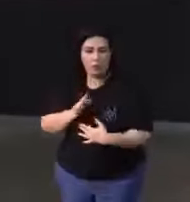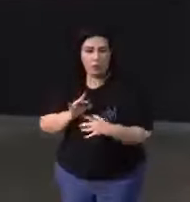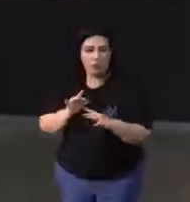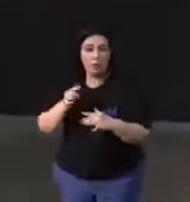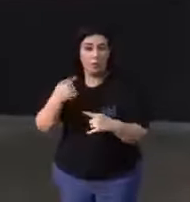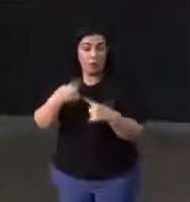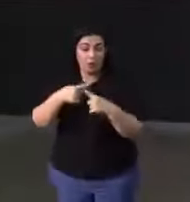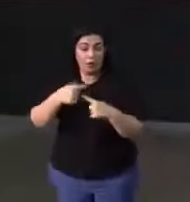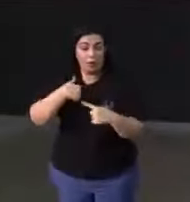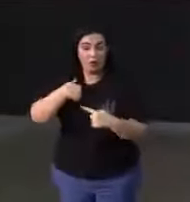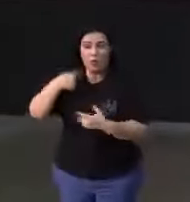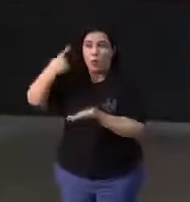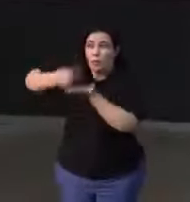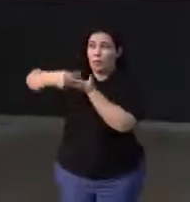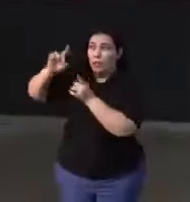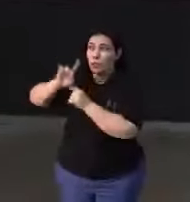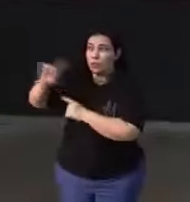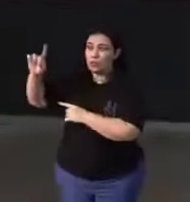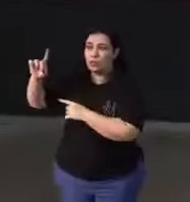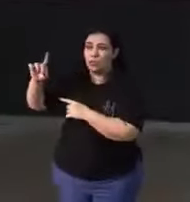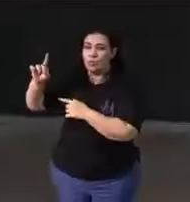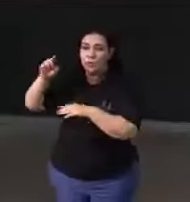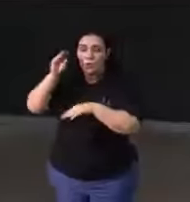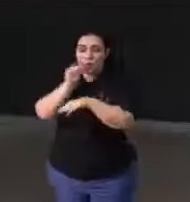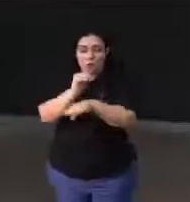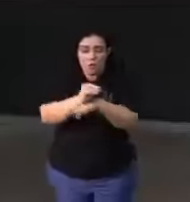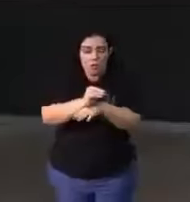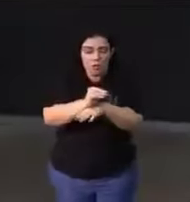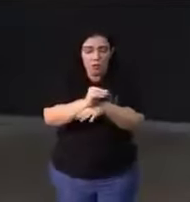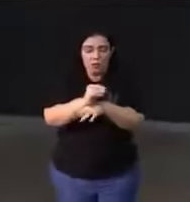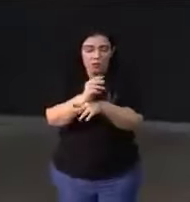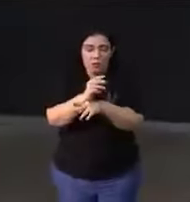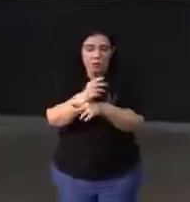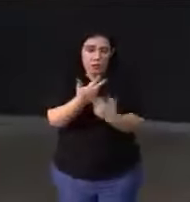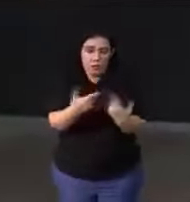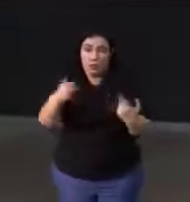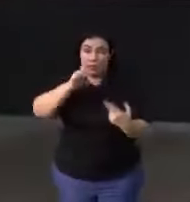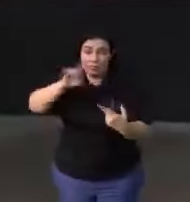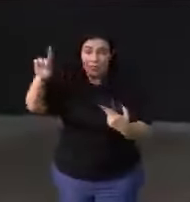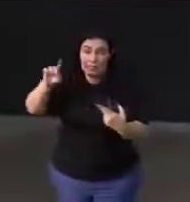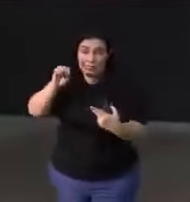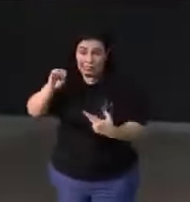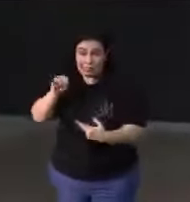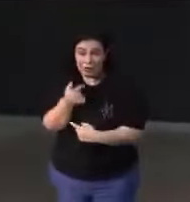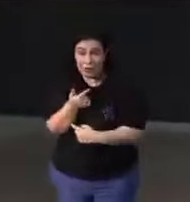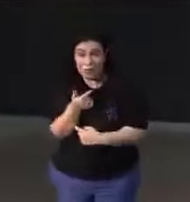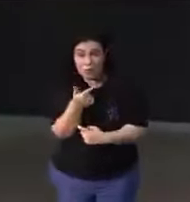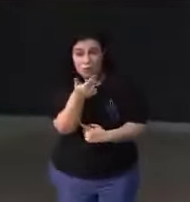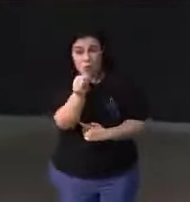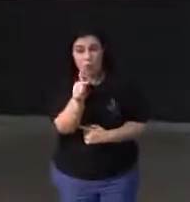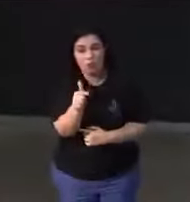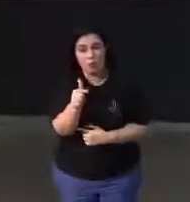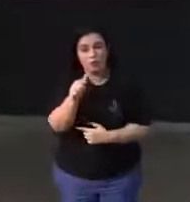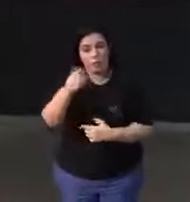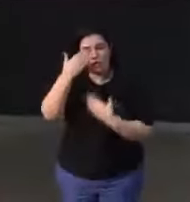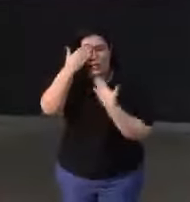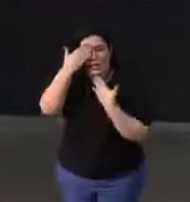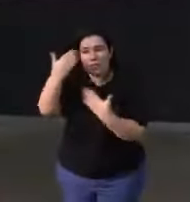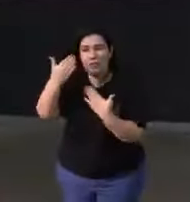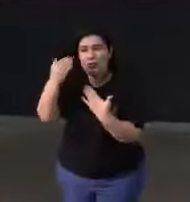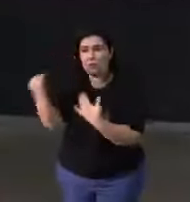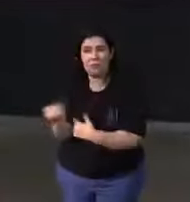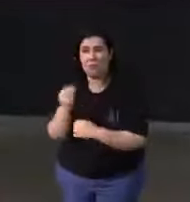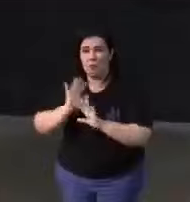porque eu tenho um pacto com Deus de ser zeloso na obra dele. Se o outro está sendo receptivo, grato ou não,